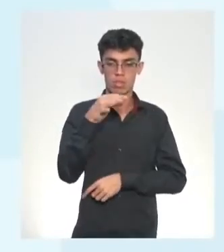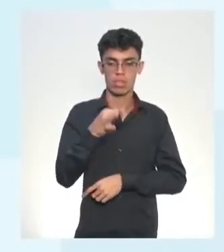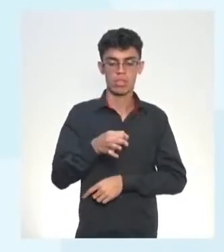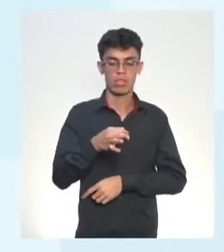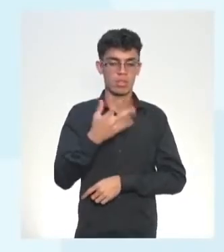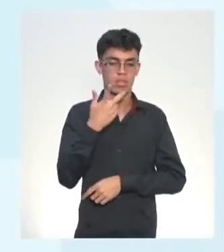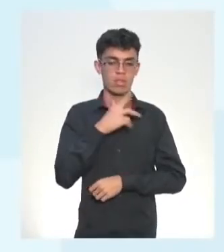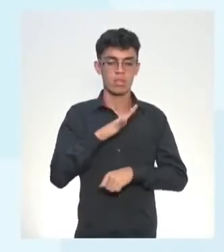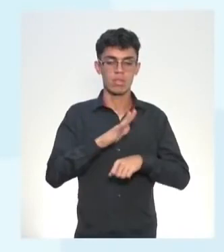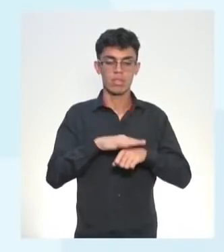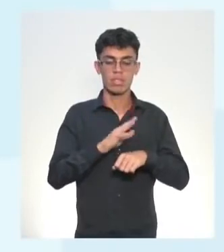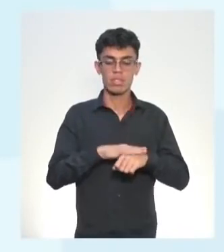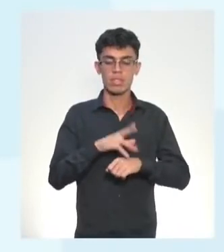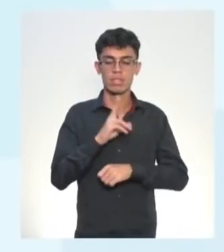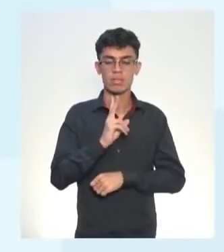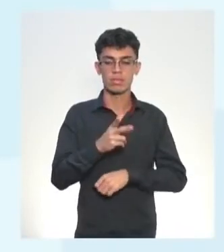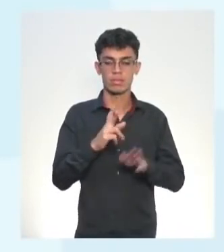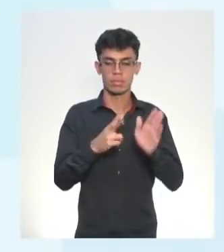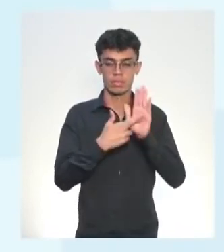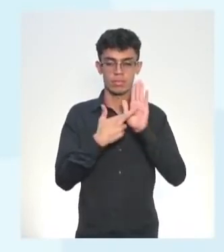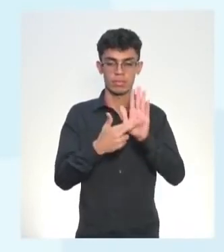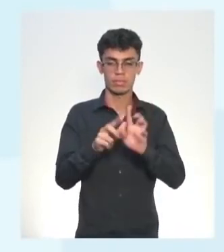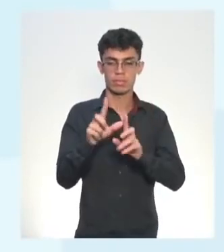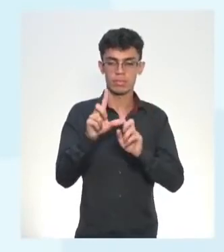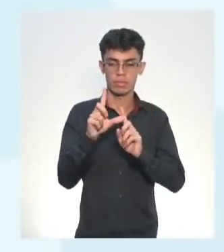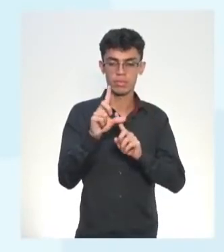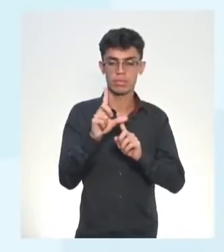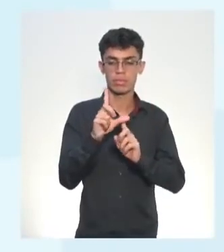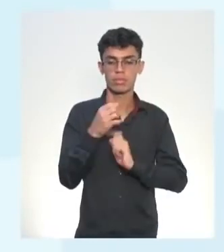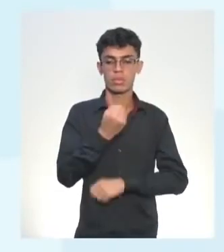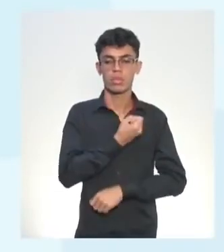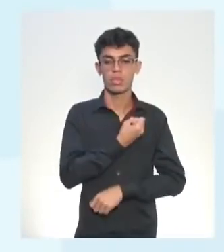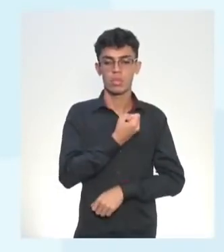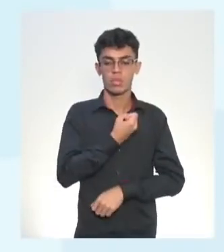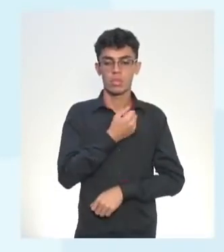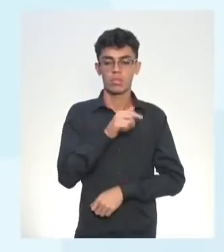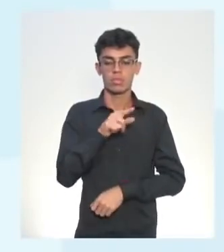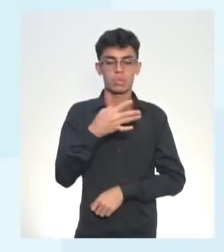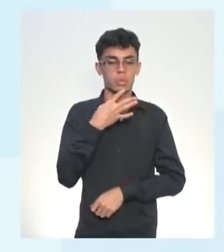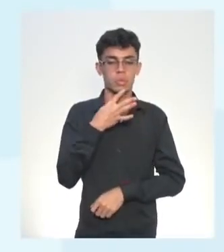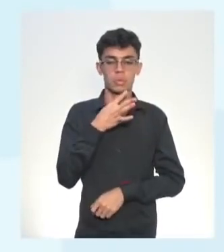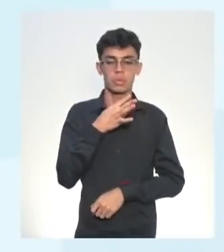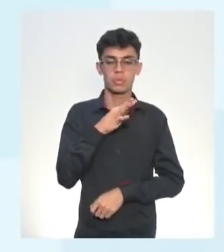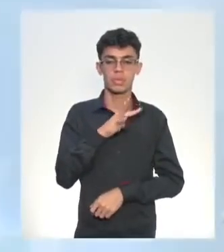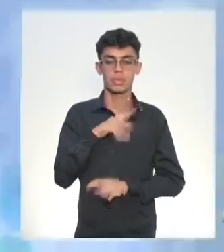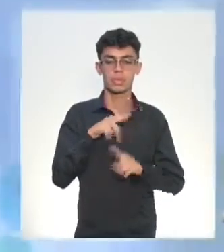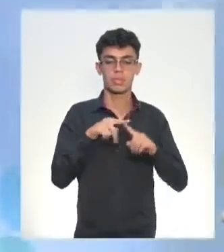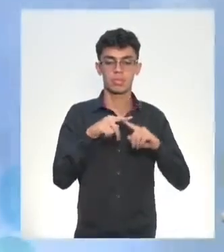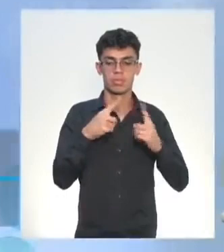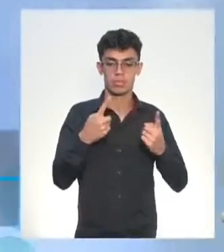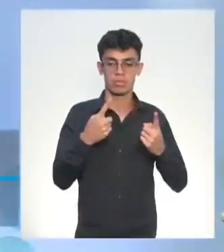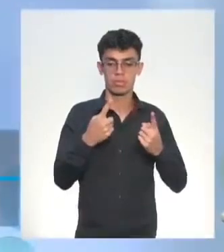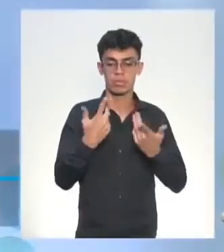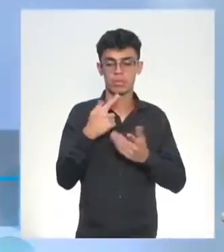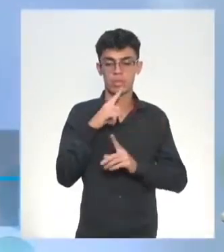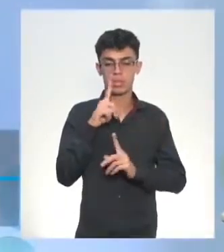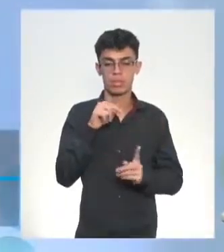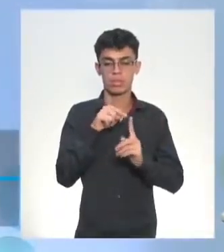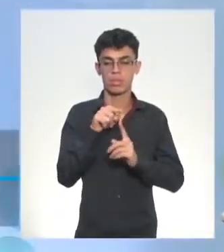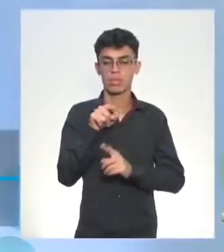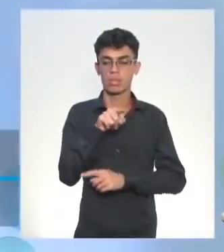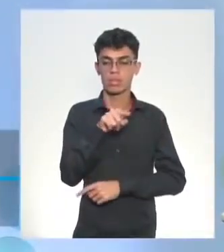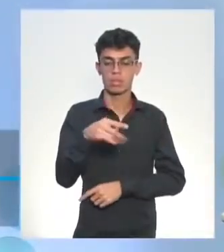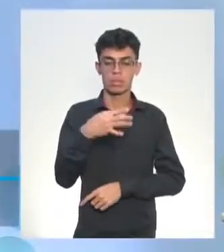fazer sempre referência a essas letras como um número que você ainda não conhece, mas que a ideia é que você